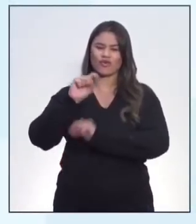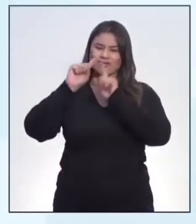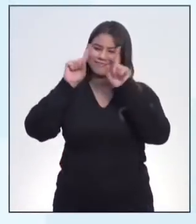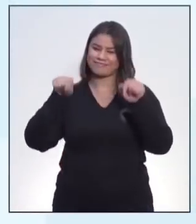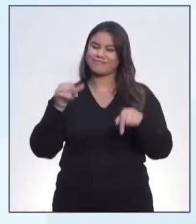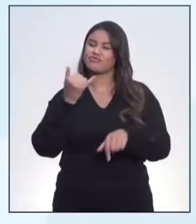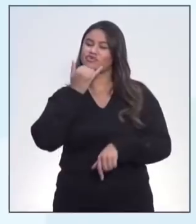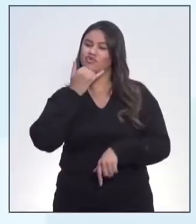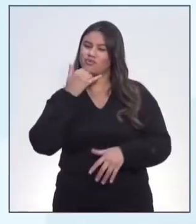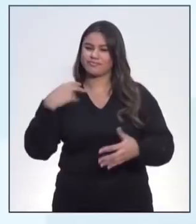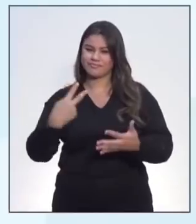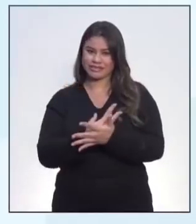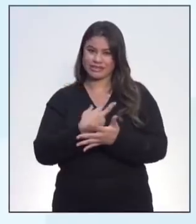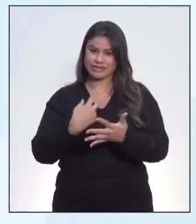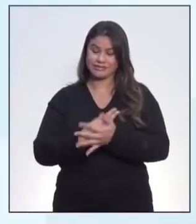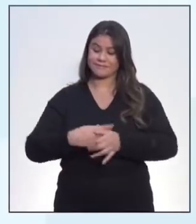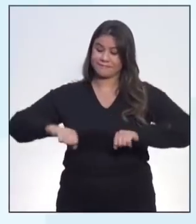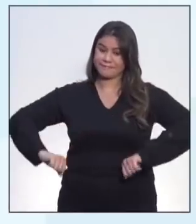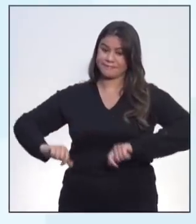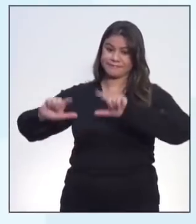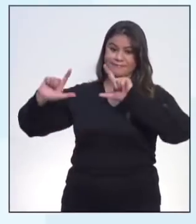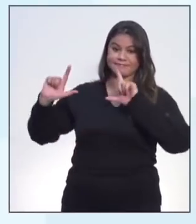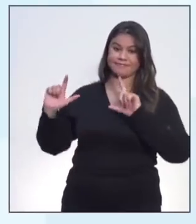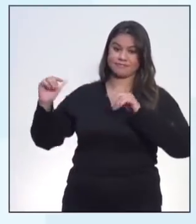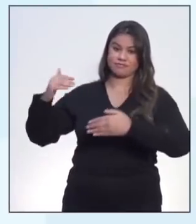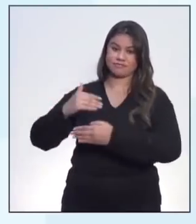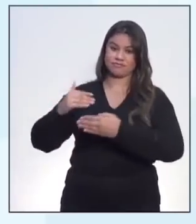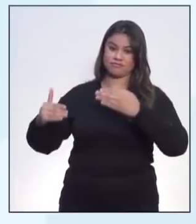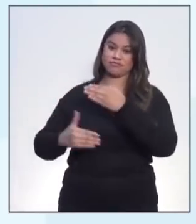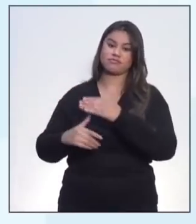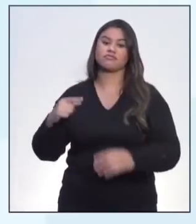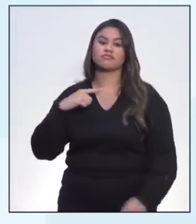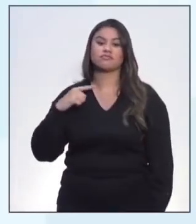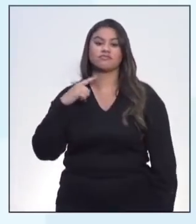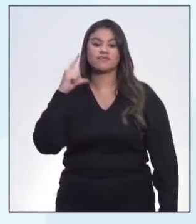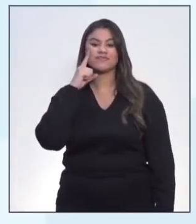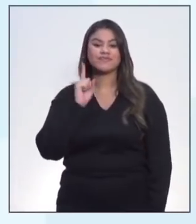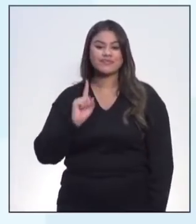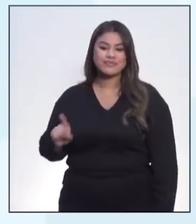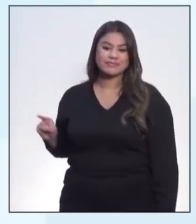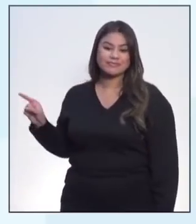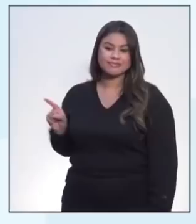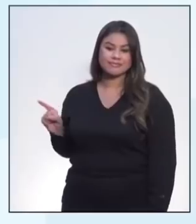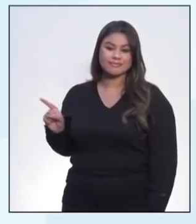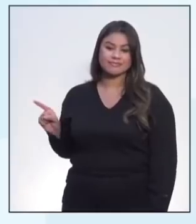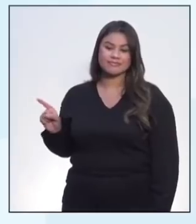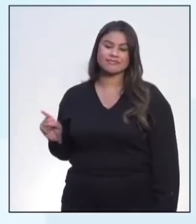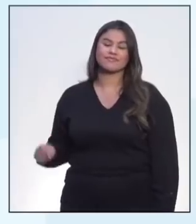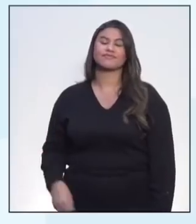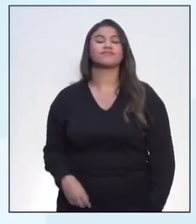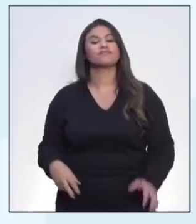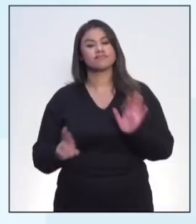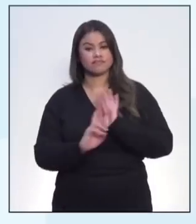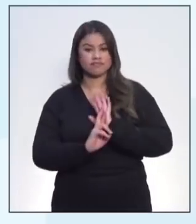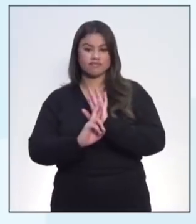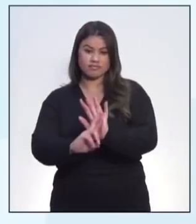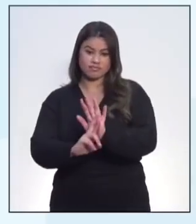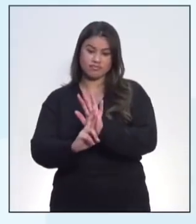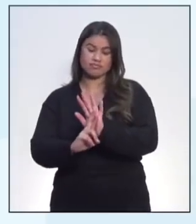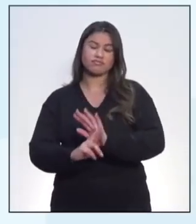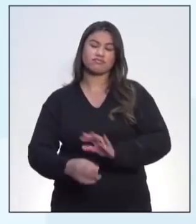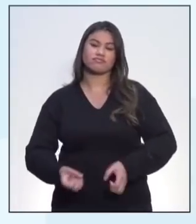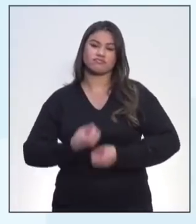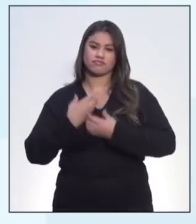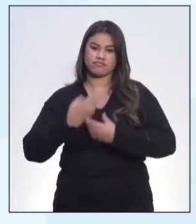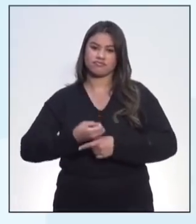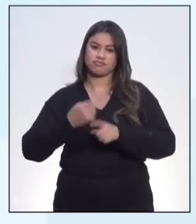professor. O que é que vocês têm? A gente tem uma situação que representa um infográfico, não tem valores aí,